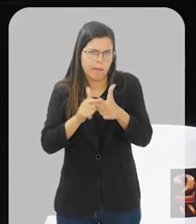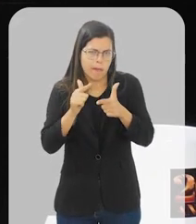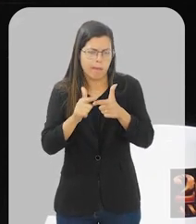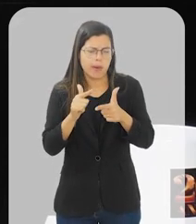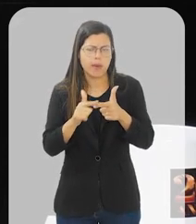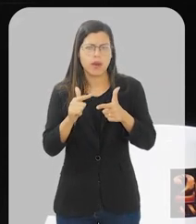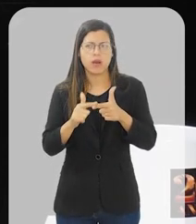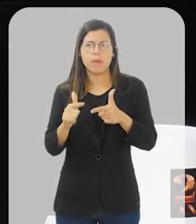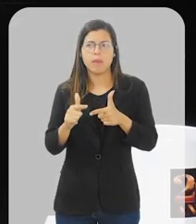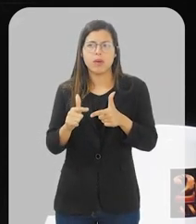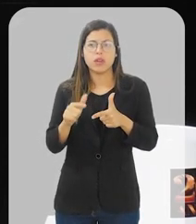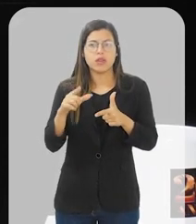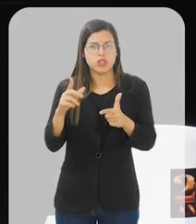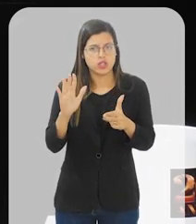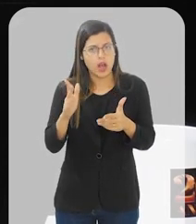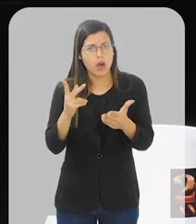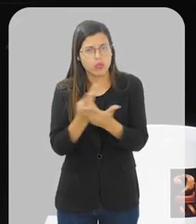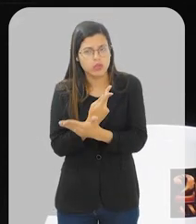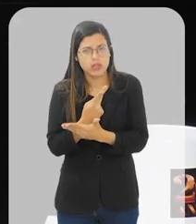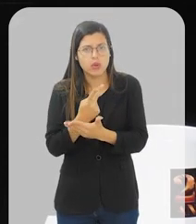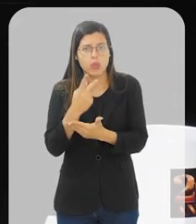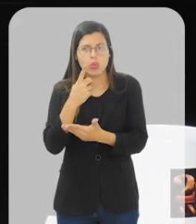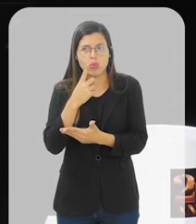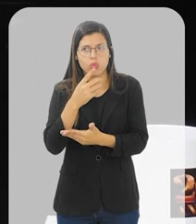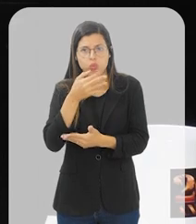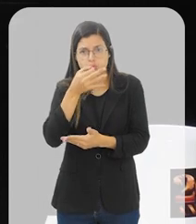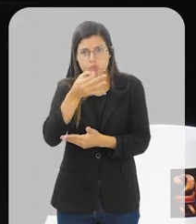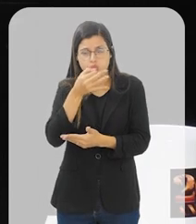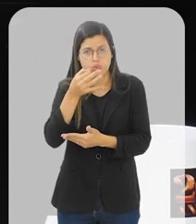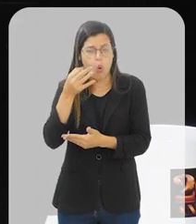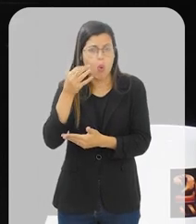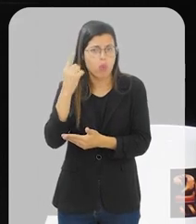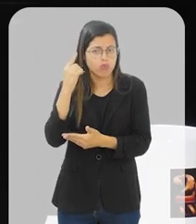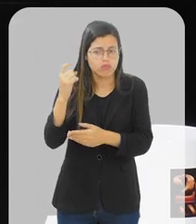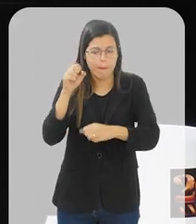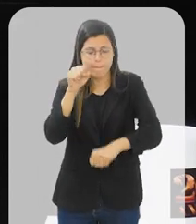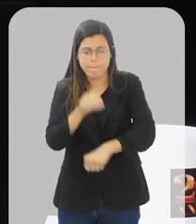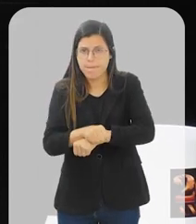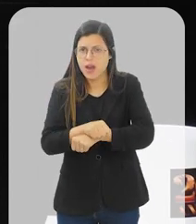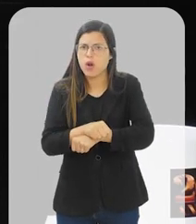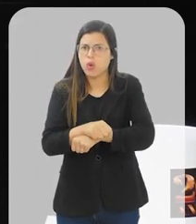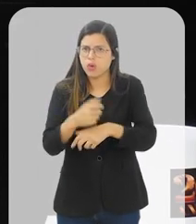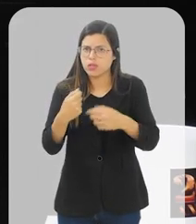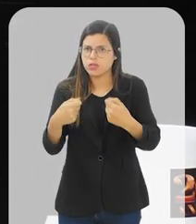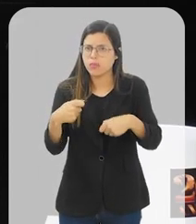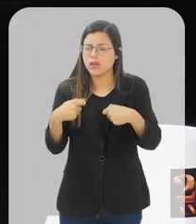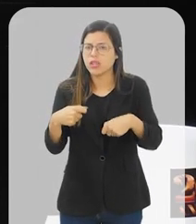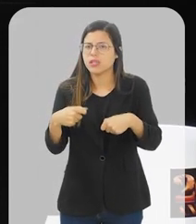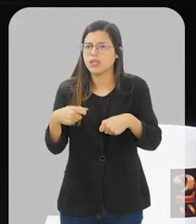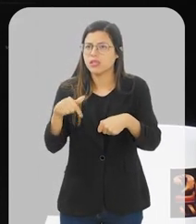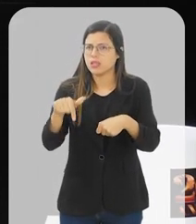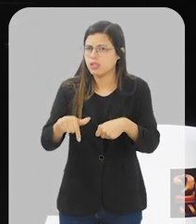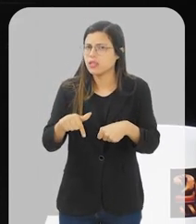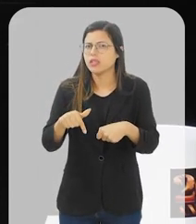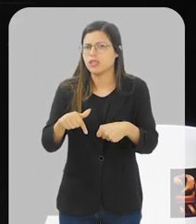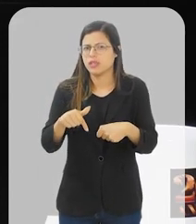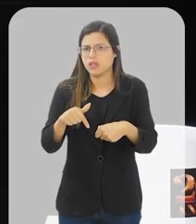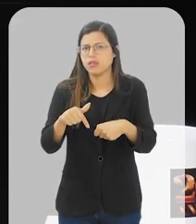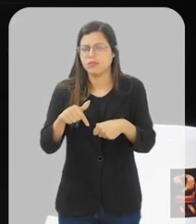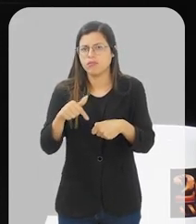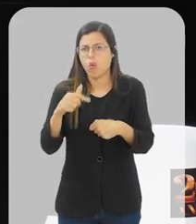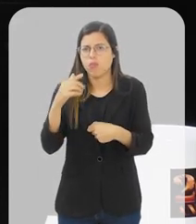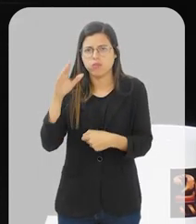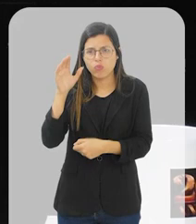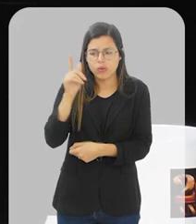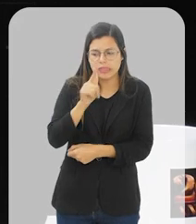que o som parou na hora da apresentação do jurado, a gente depende da referência do cavaco, do cantor, para determinada rebossa.